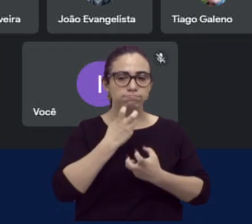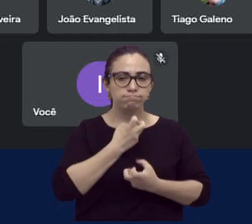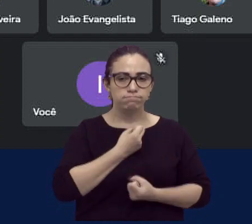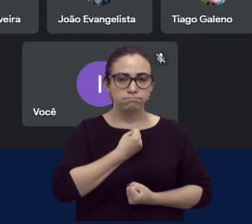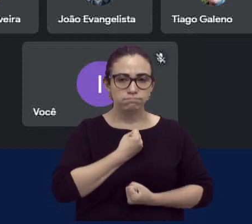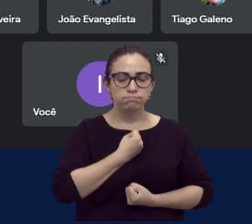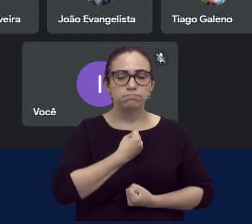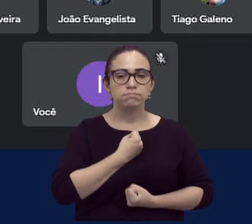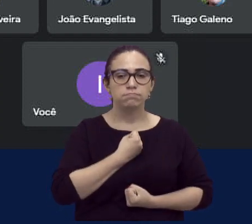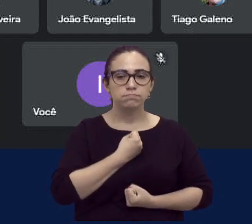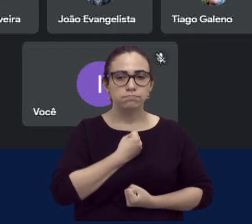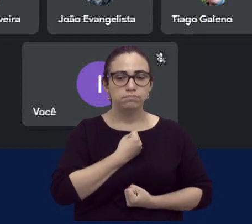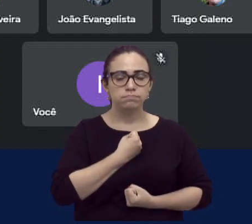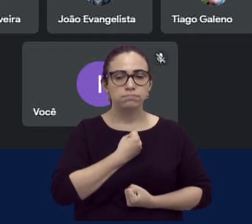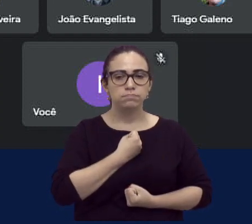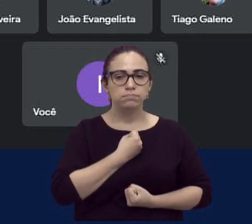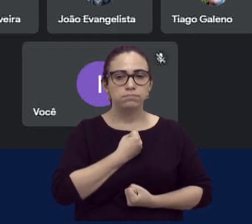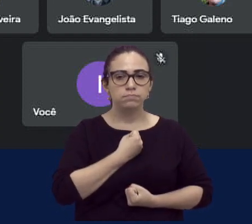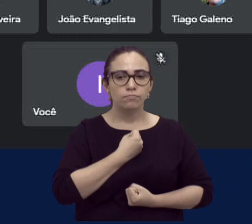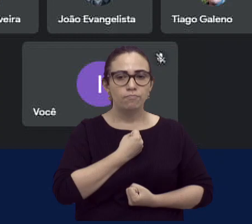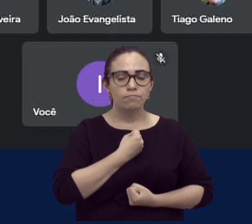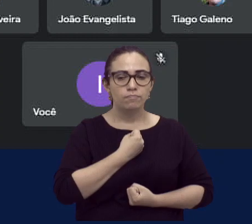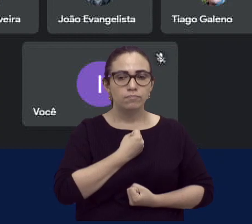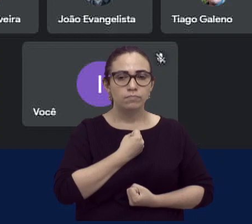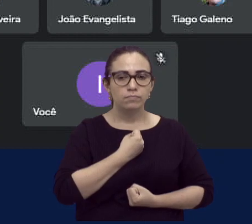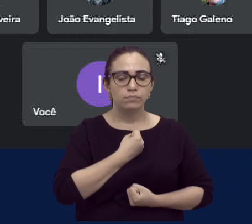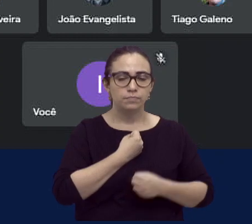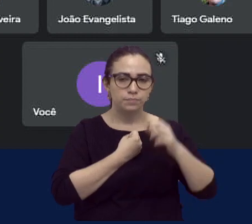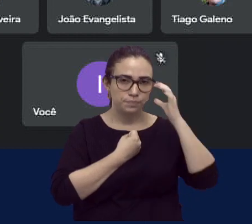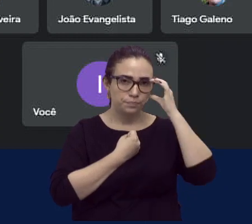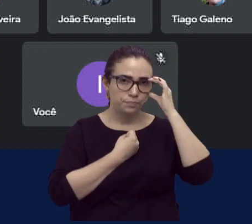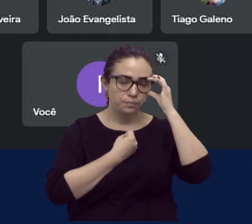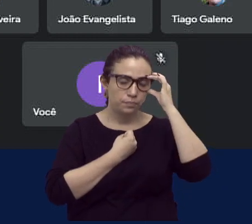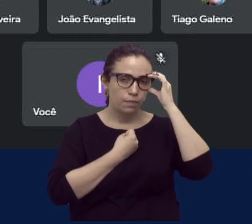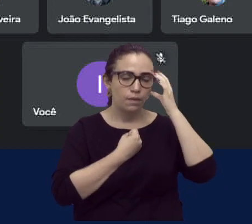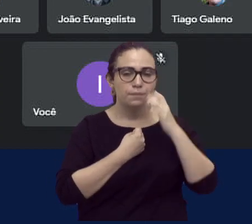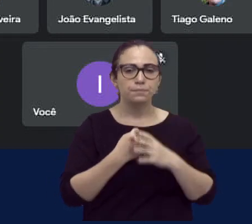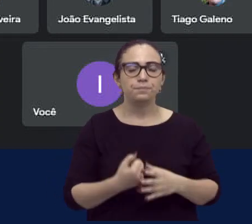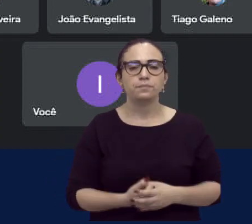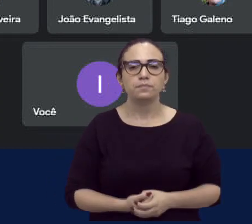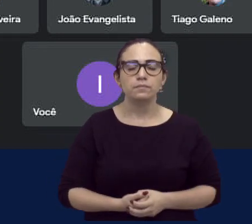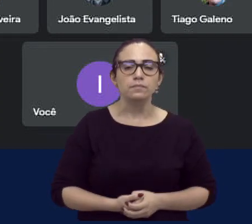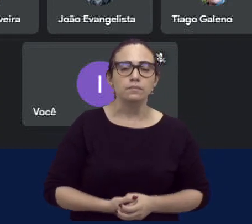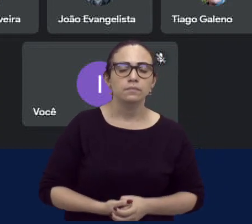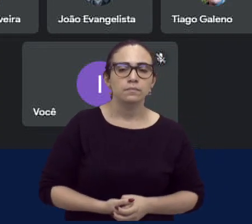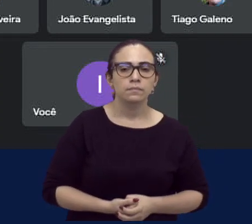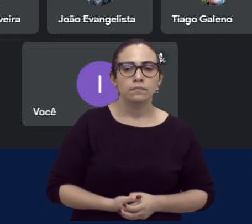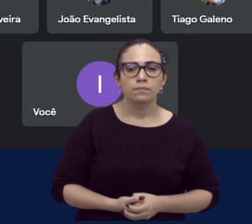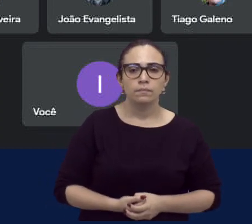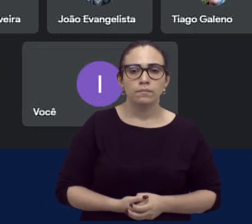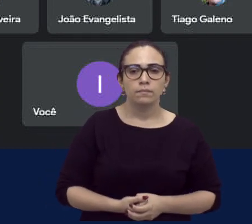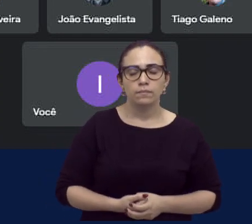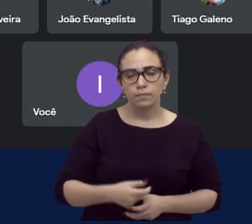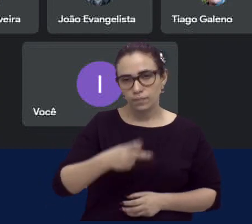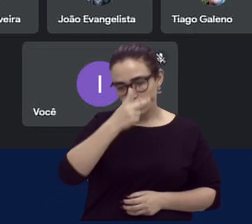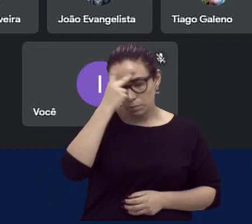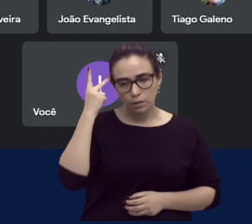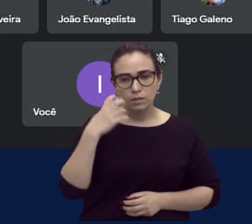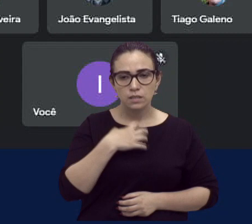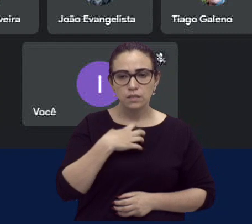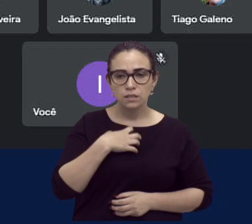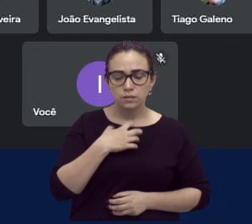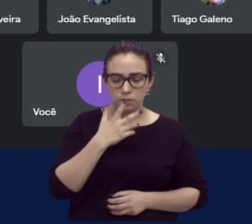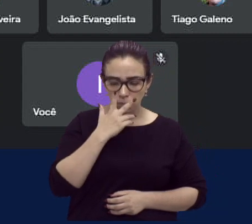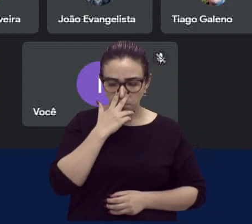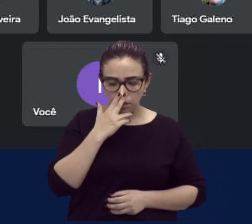Foi murchando, e ali, essa pessoa, ela se sentiu tão diminuída nas